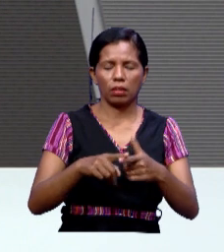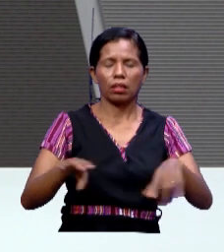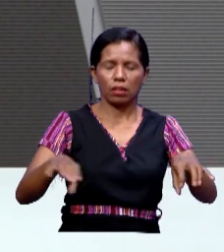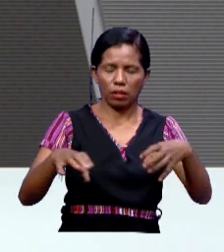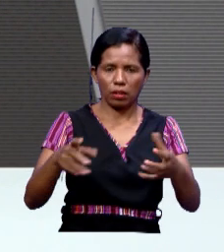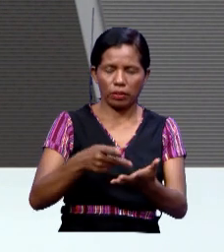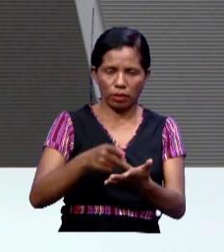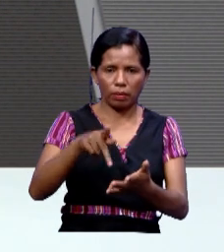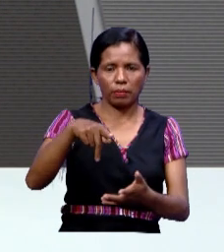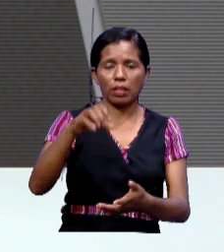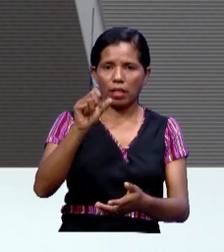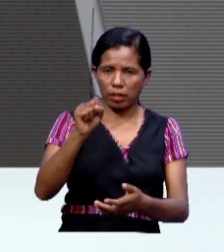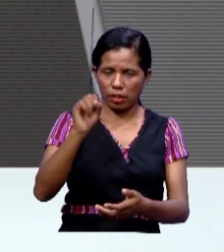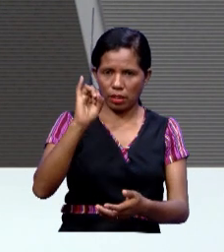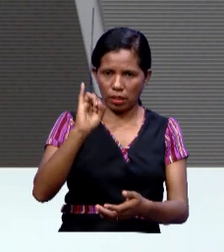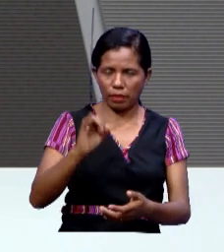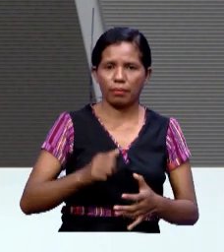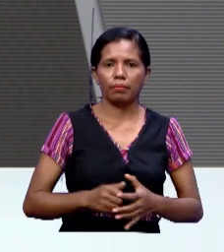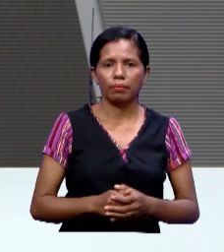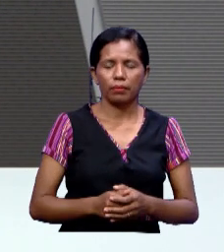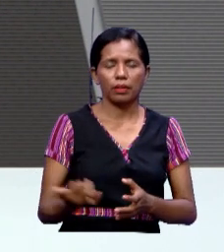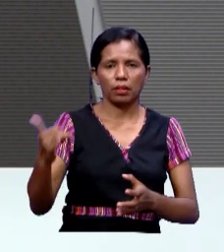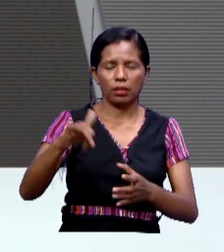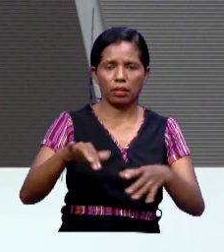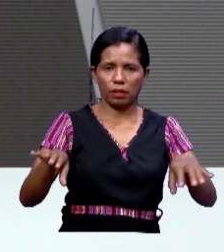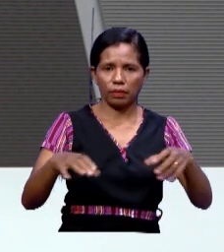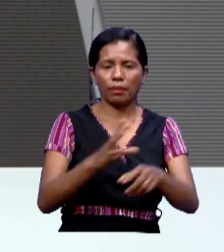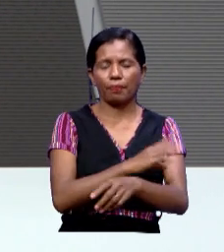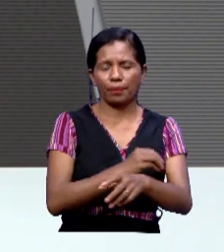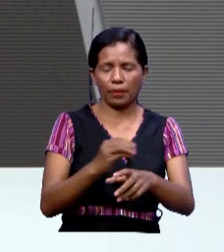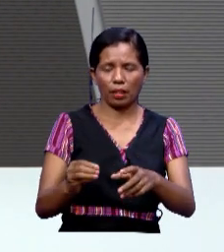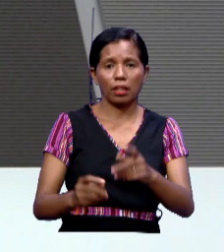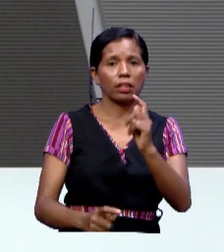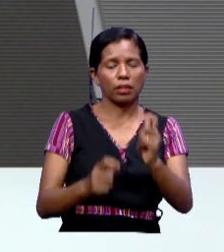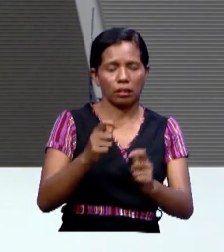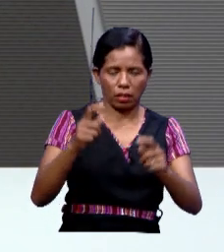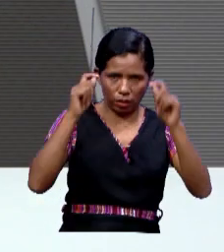contrato PSA e é imposto si ra husi autoridade tributária Timor Leste